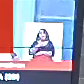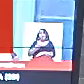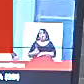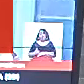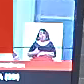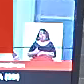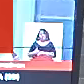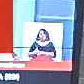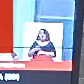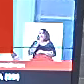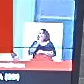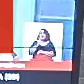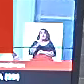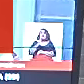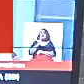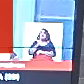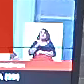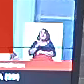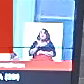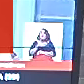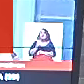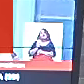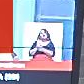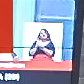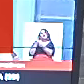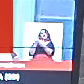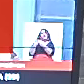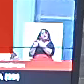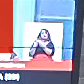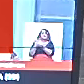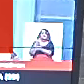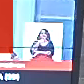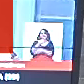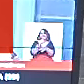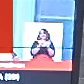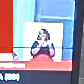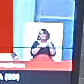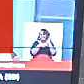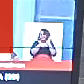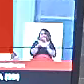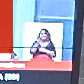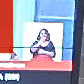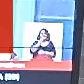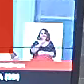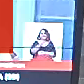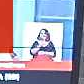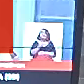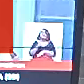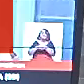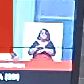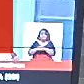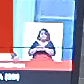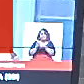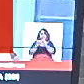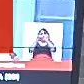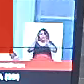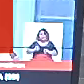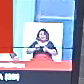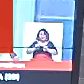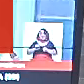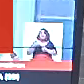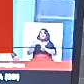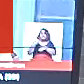Não é um órgão representativo de interesse que emite a CIPTEI, não. Hoje, pelo próprio sistema, você entra no